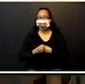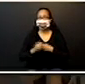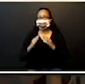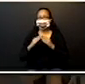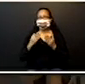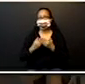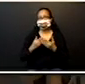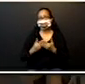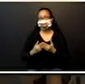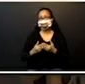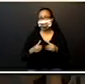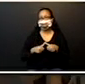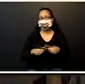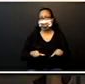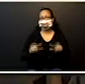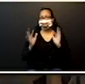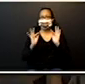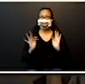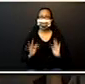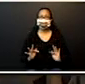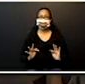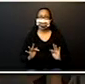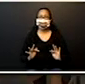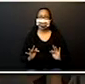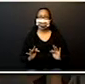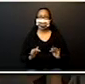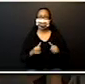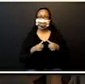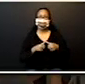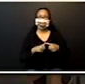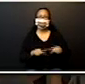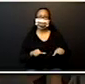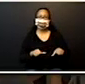felizes, tá certo? Então, ficar aí